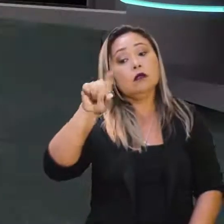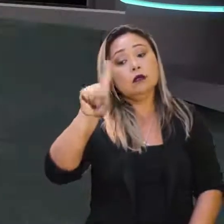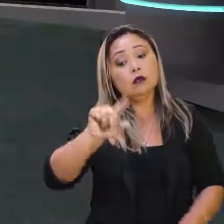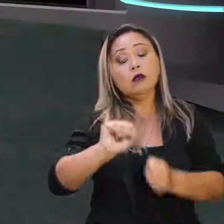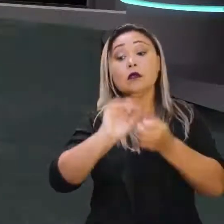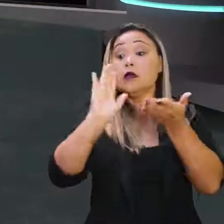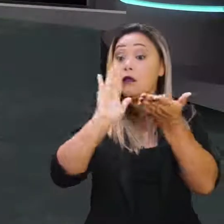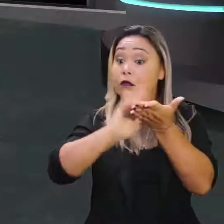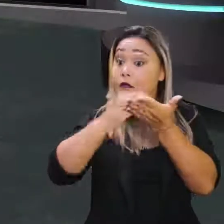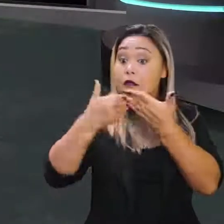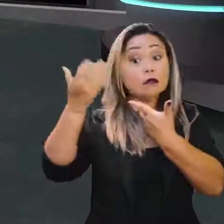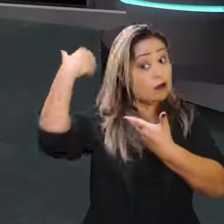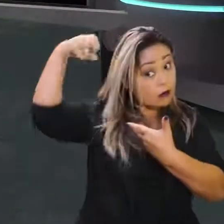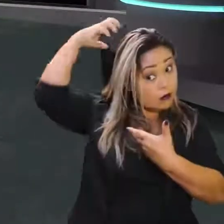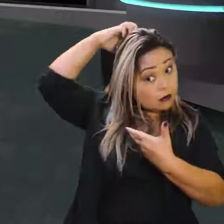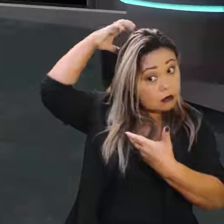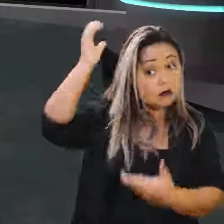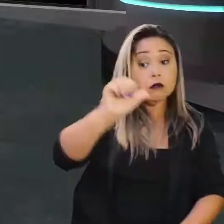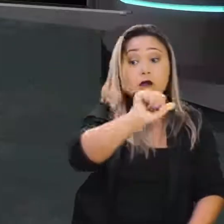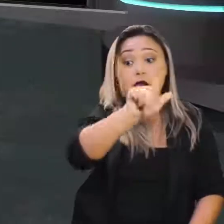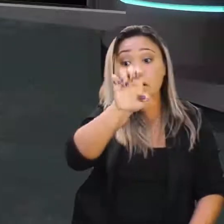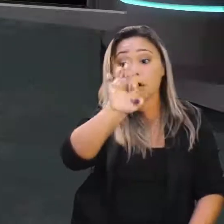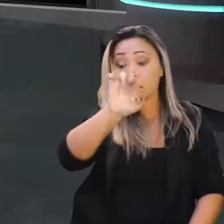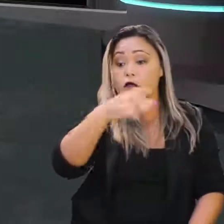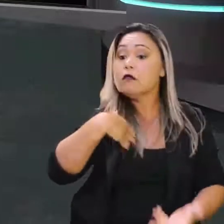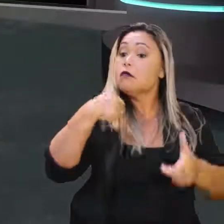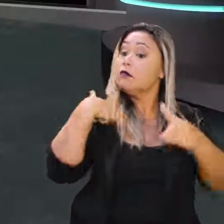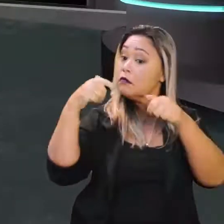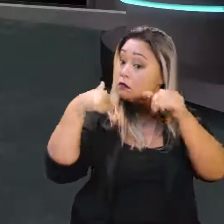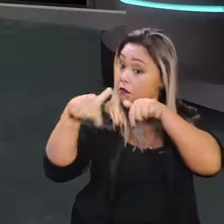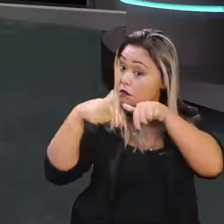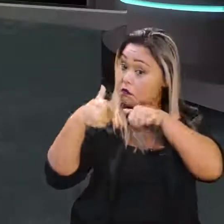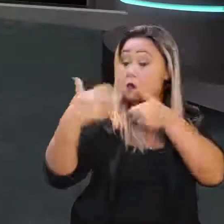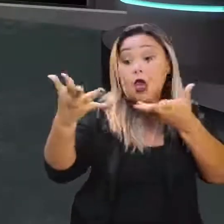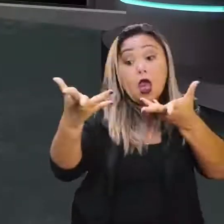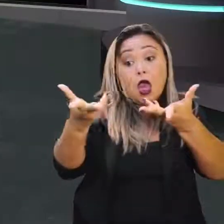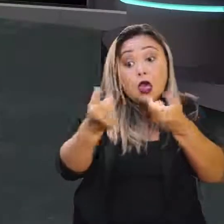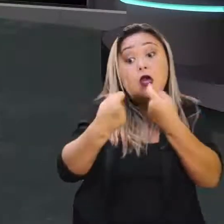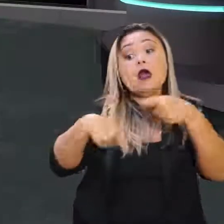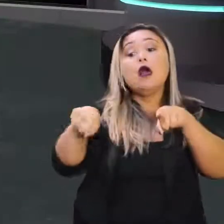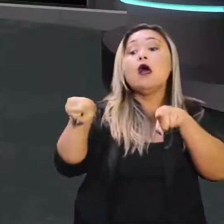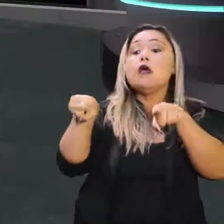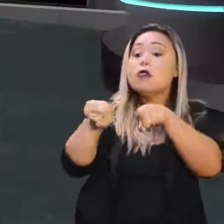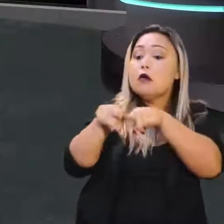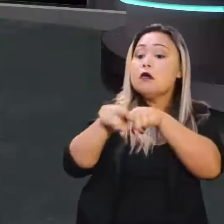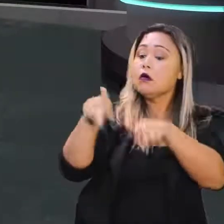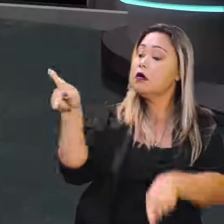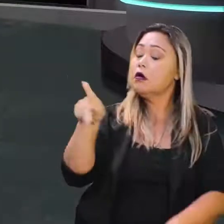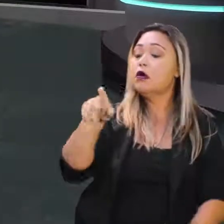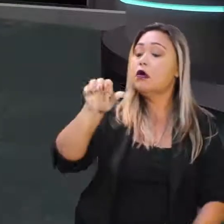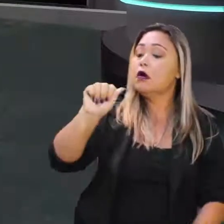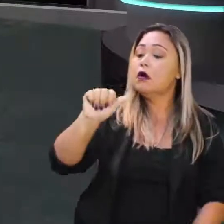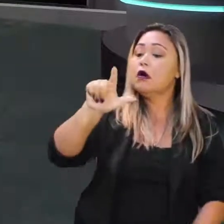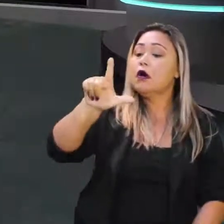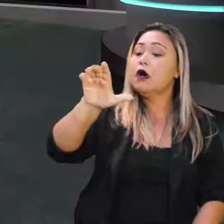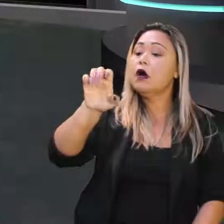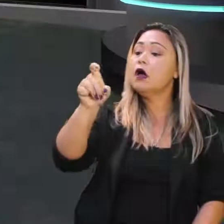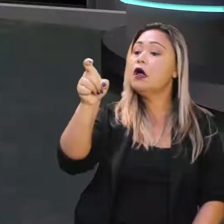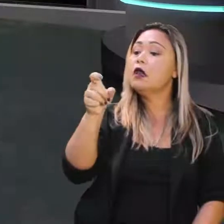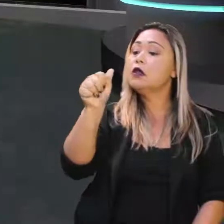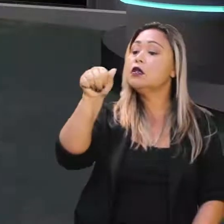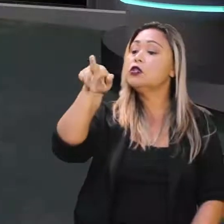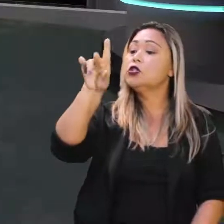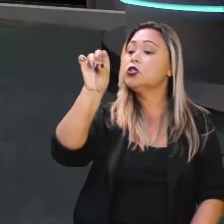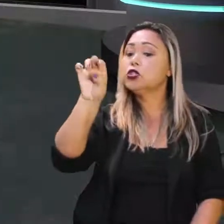a intérprete Aldelina, fazendo seu trabalho maravilhoso aí, e o professor Alexandre, eu sou o professor